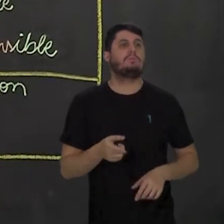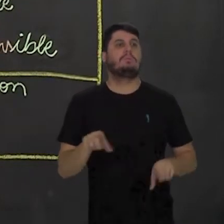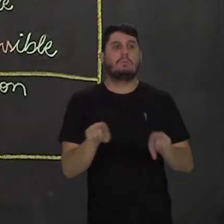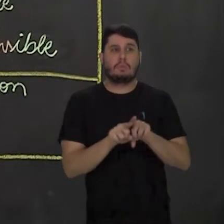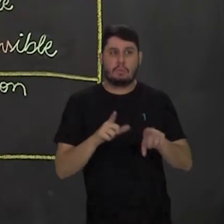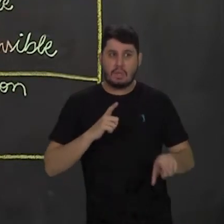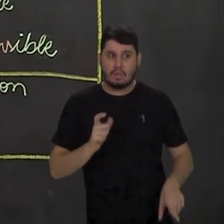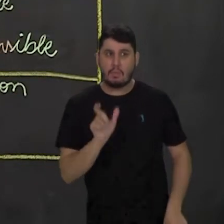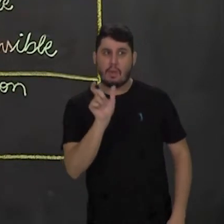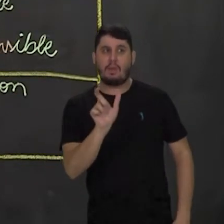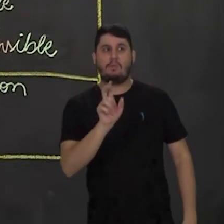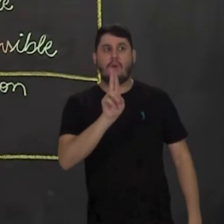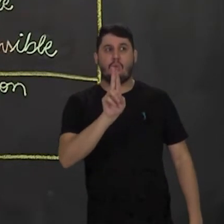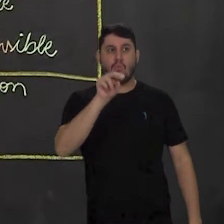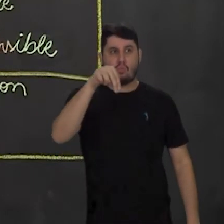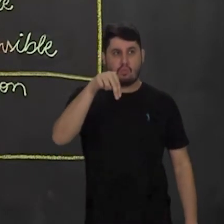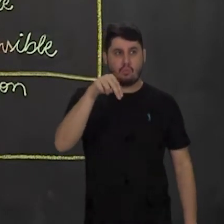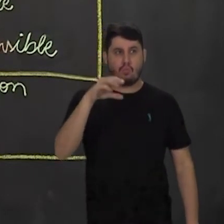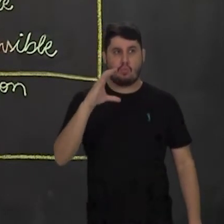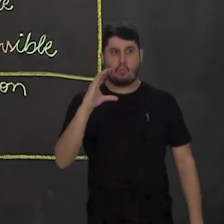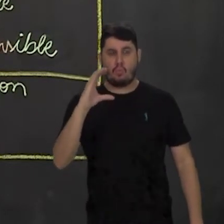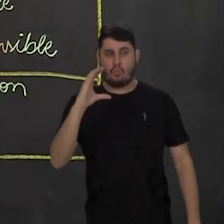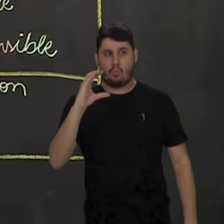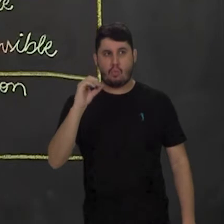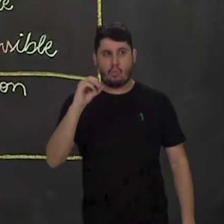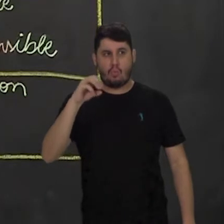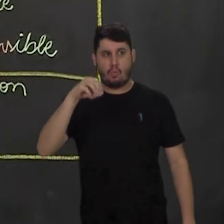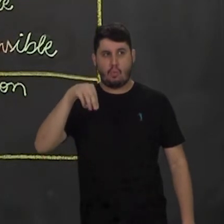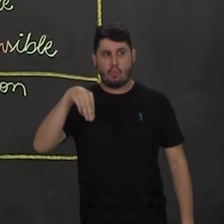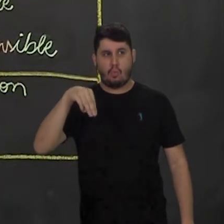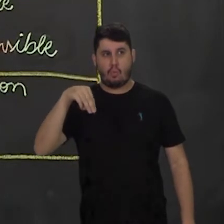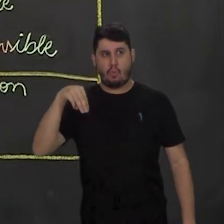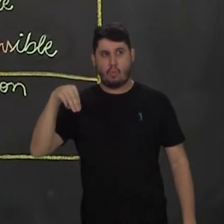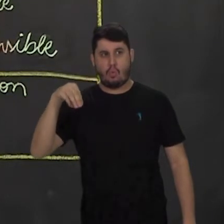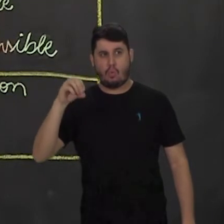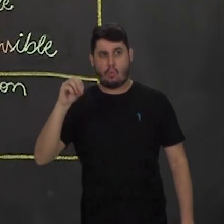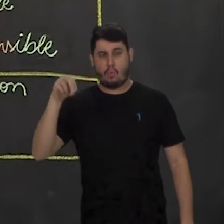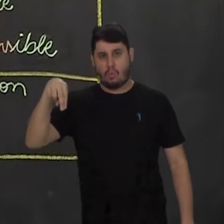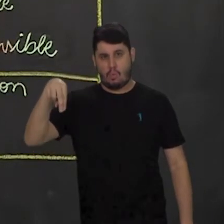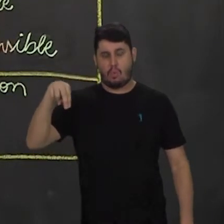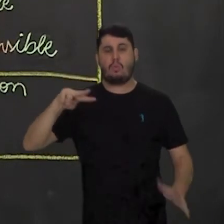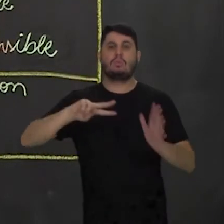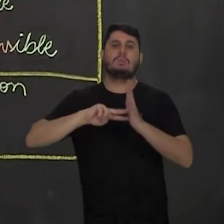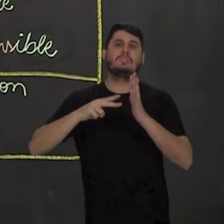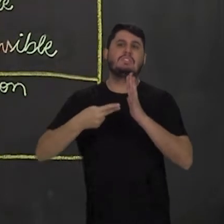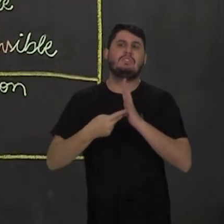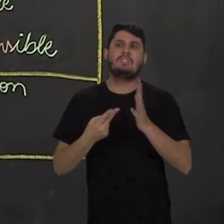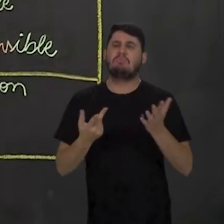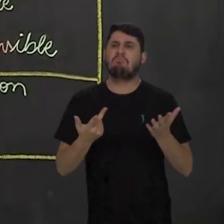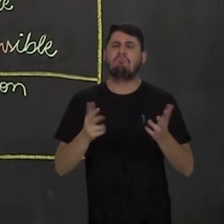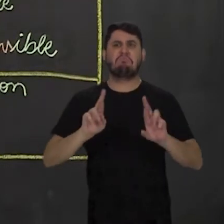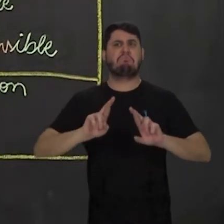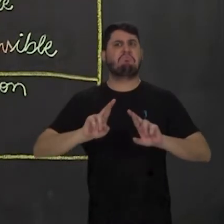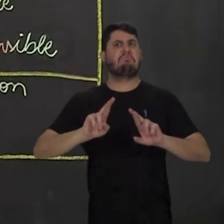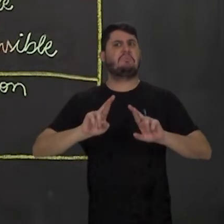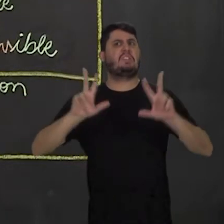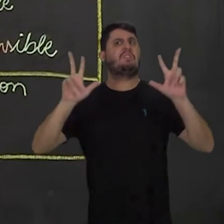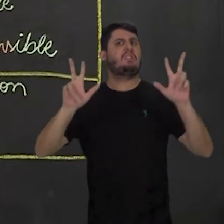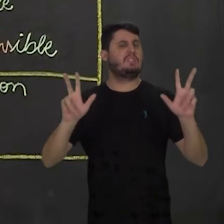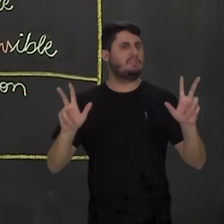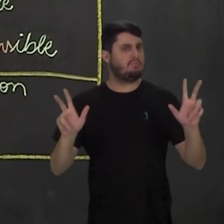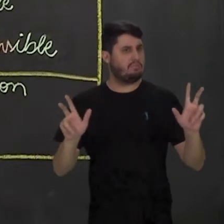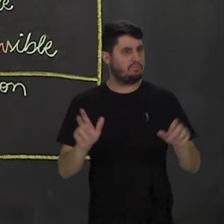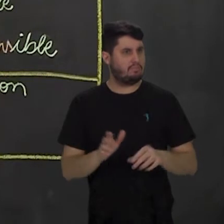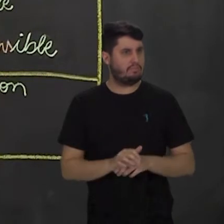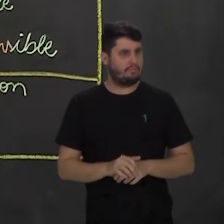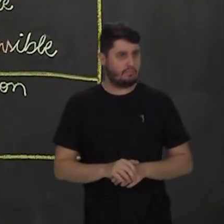tem o uncommon, que é o incomum. Observa só uma coisa. Comfortable, em inglês, tem um M aqui, tá bom? Você escreve